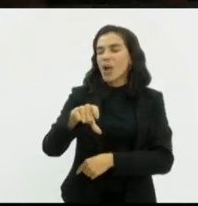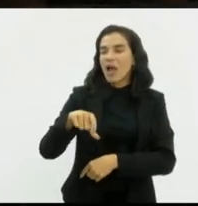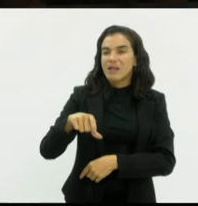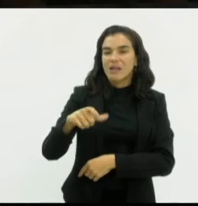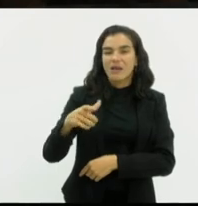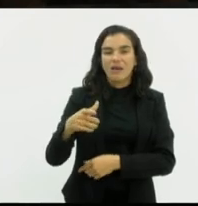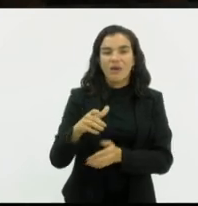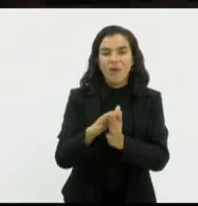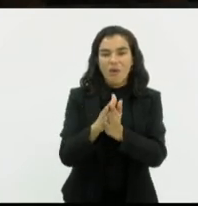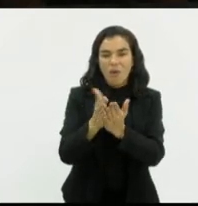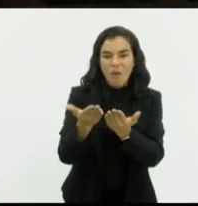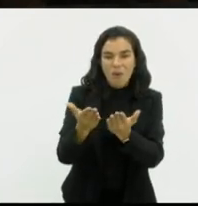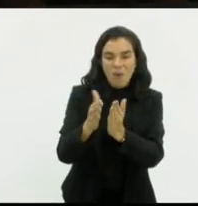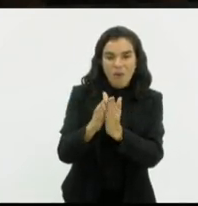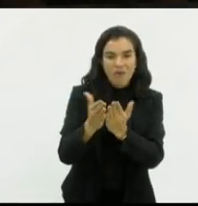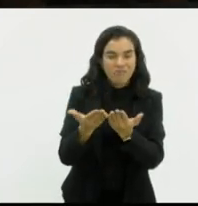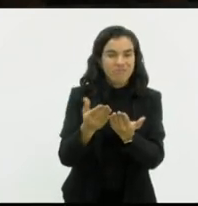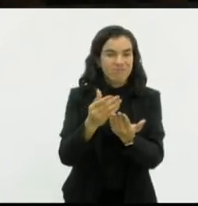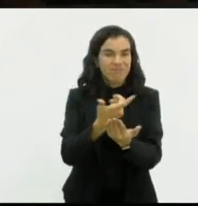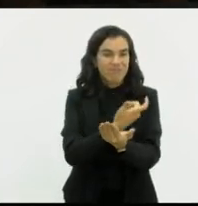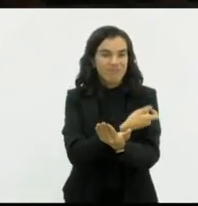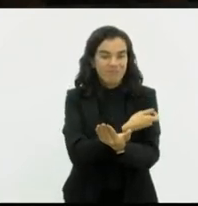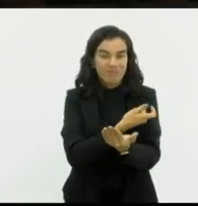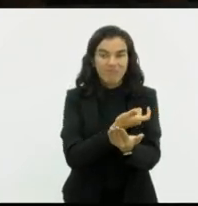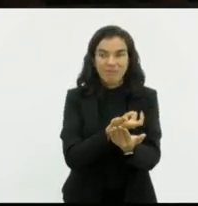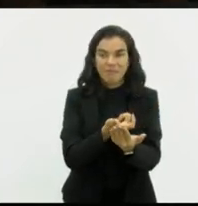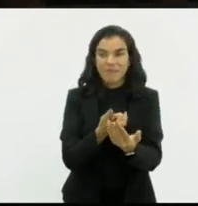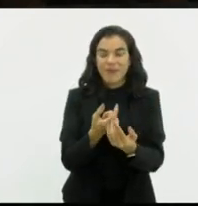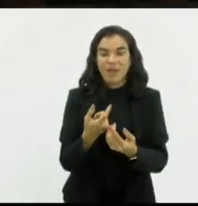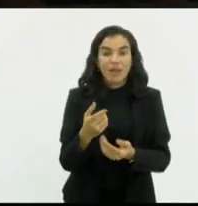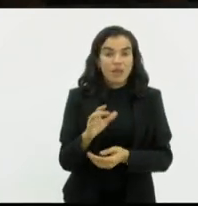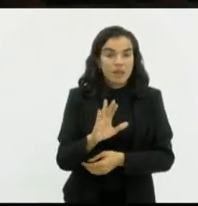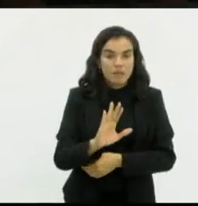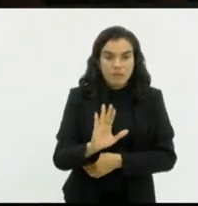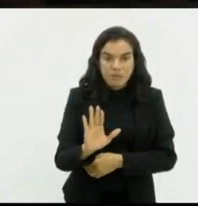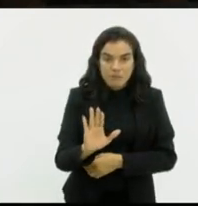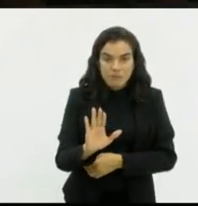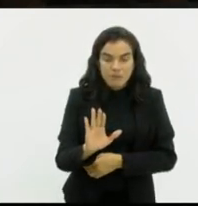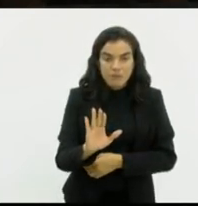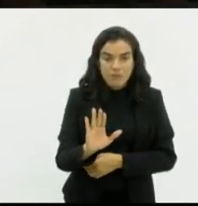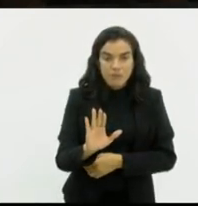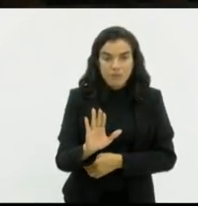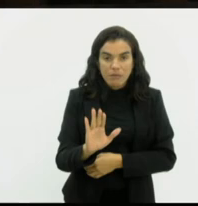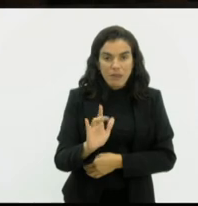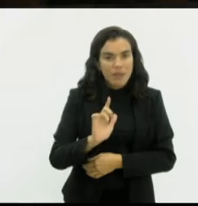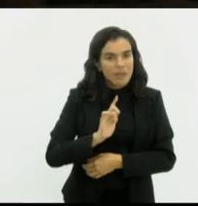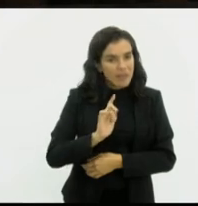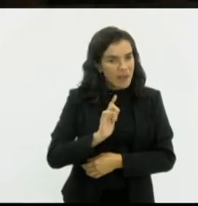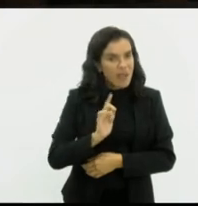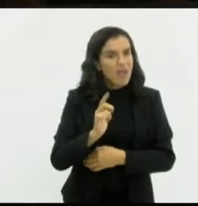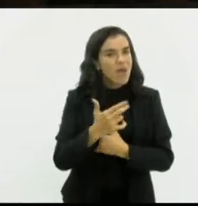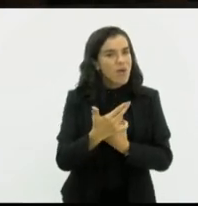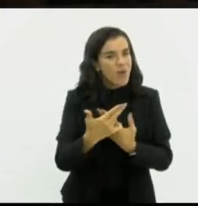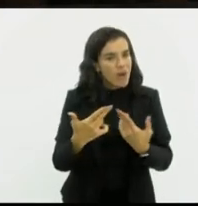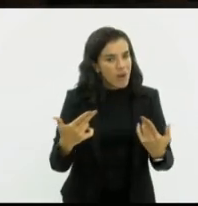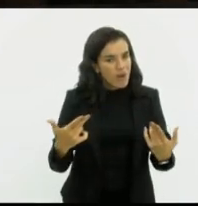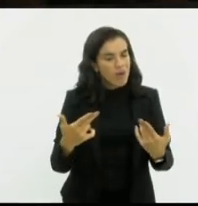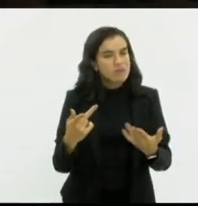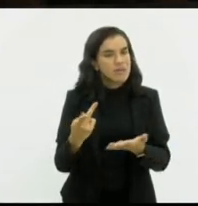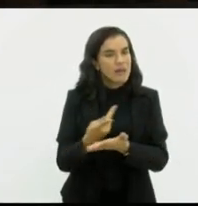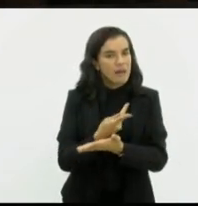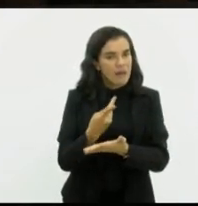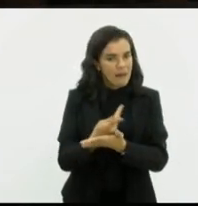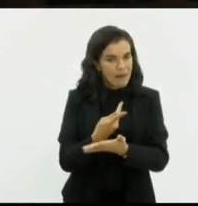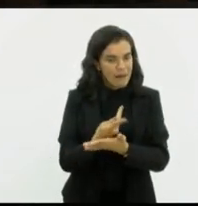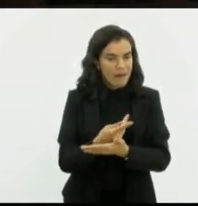de Beltrano, porque olha, tem alguma coisa absolutamente errada em